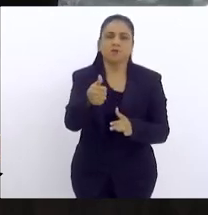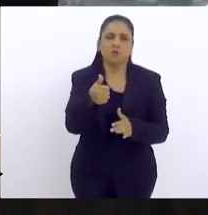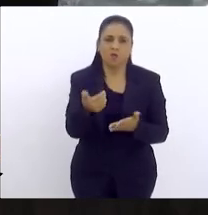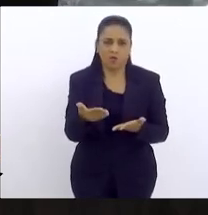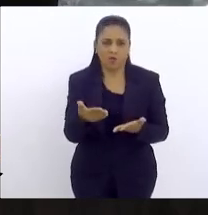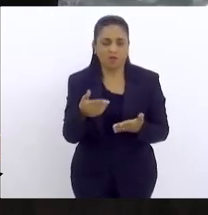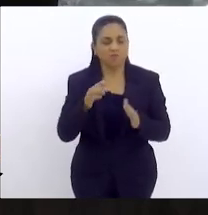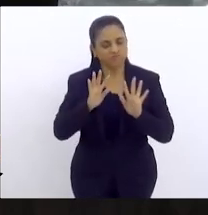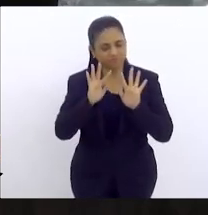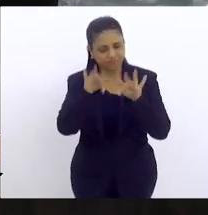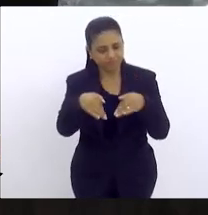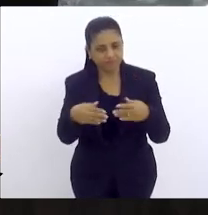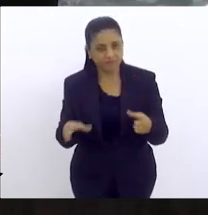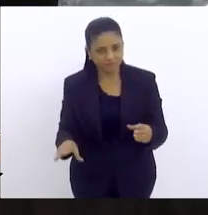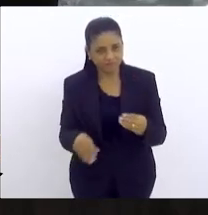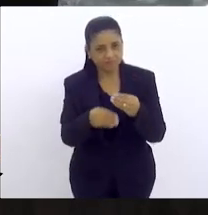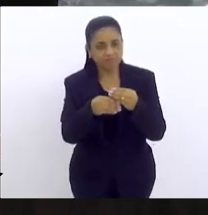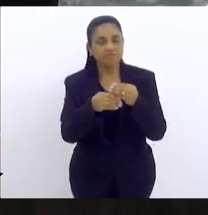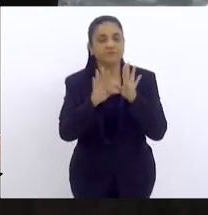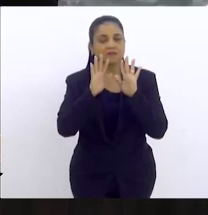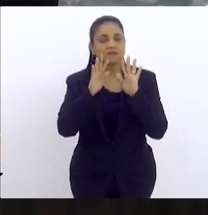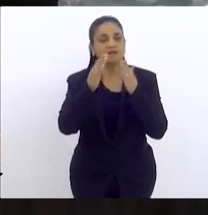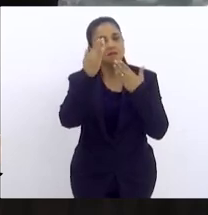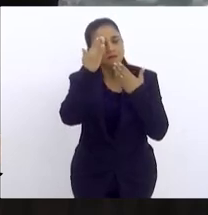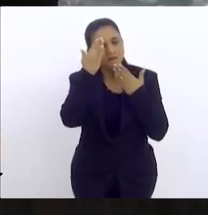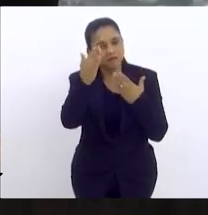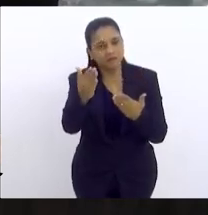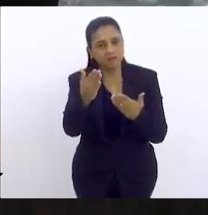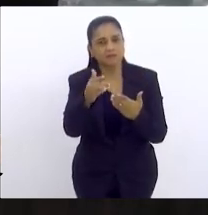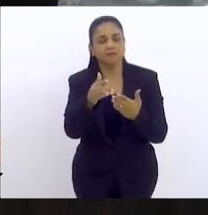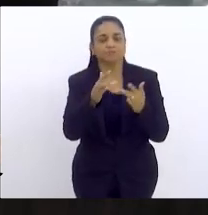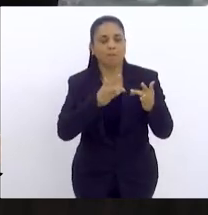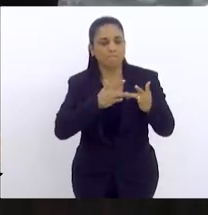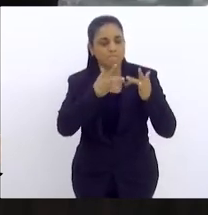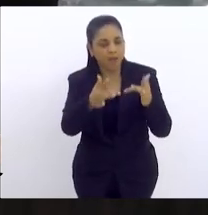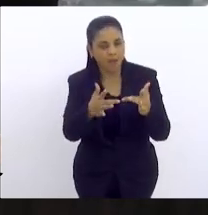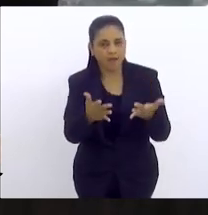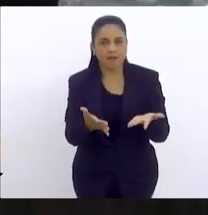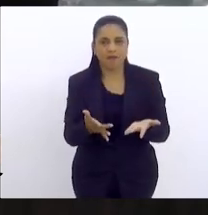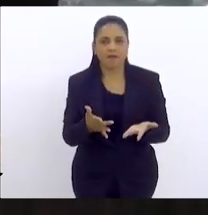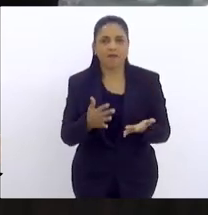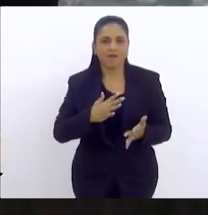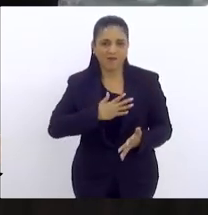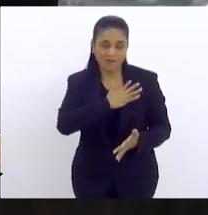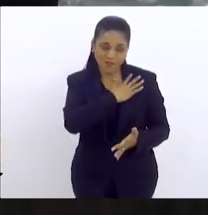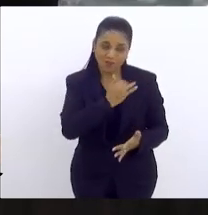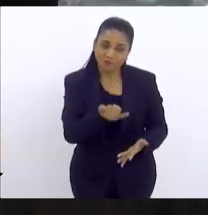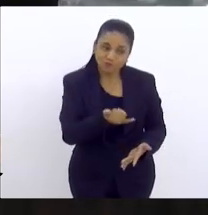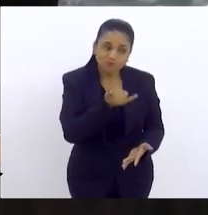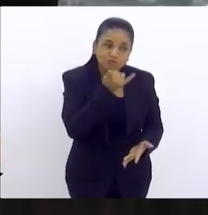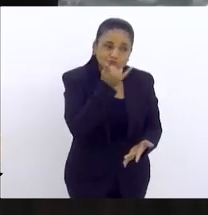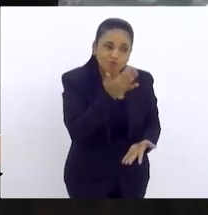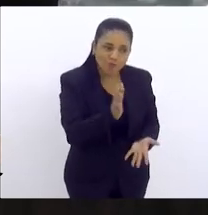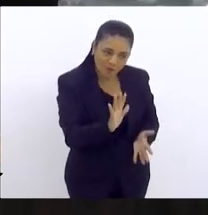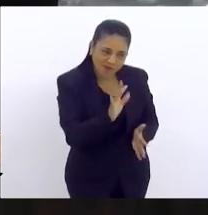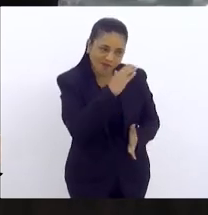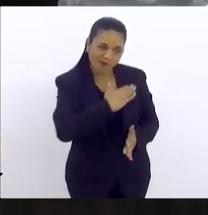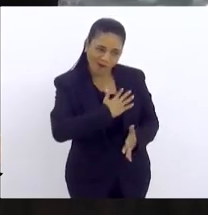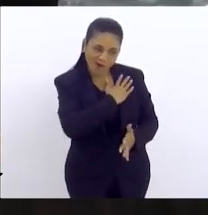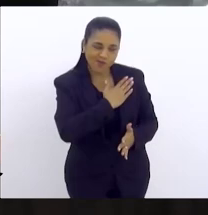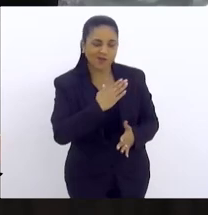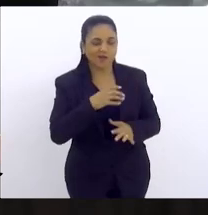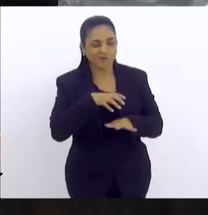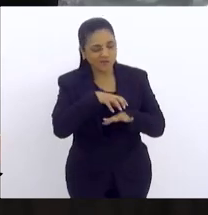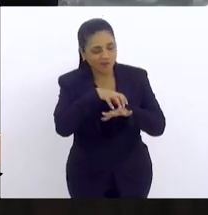encerrar que minha fala agradecendo de todo meu coração da Coronel desculpa vezes que nem eu falei aqui da viatura